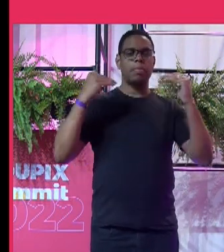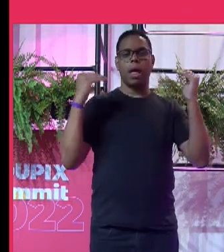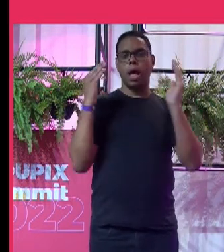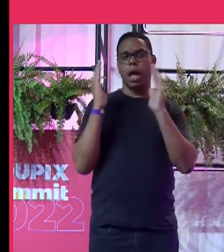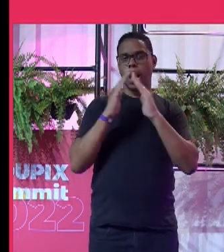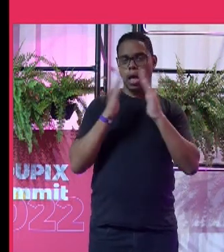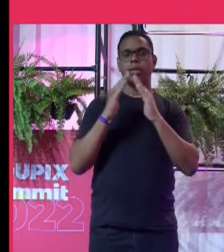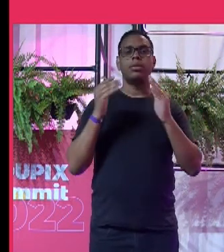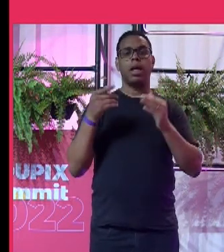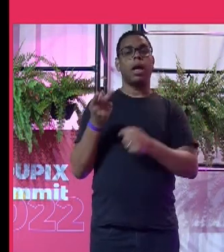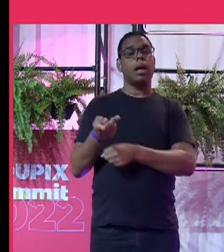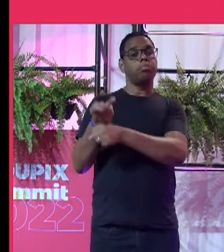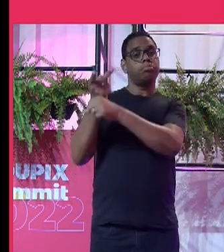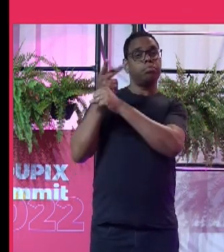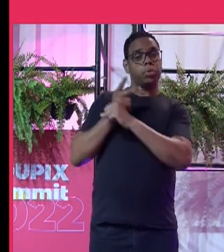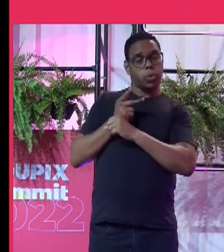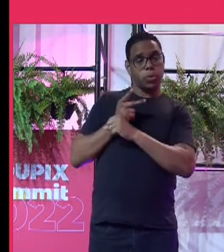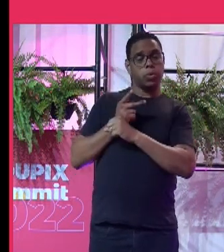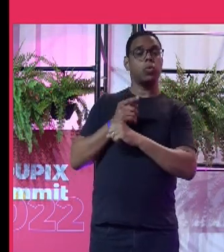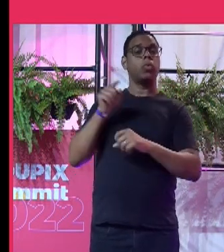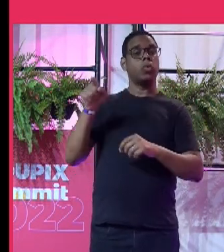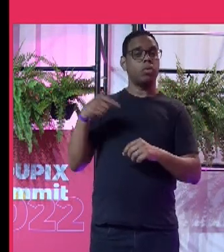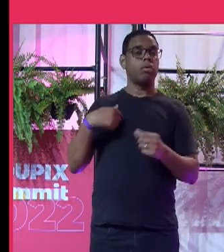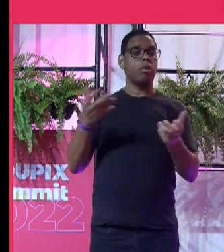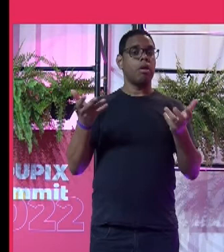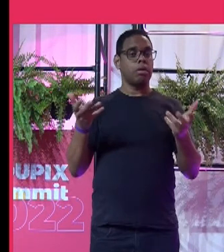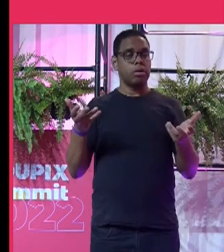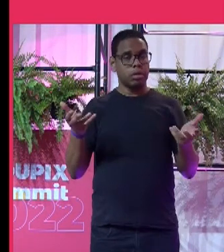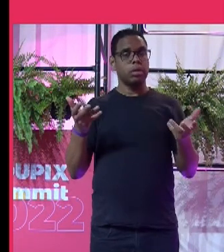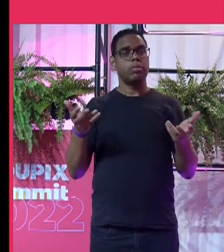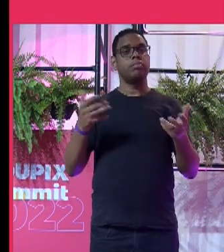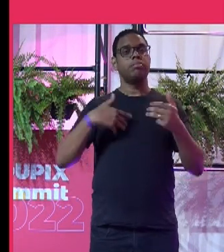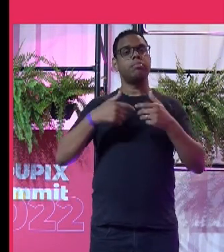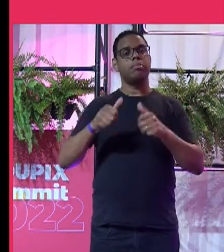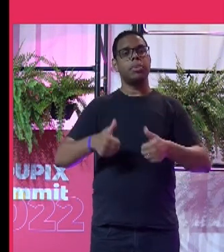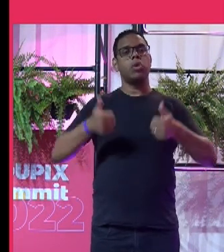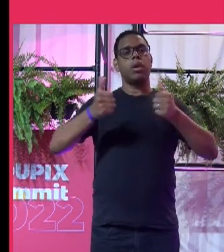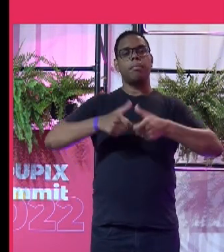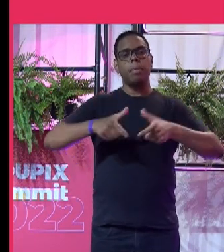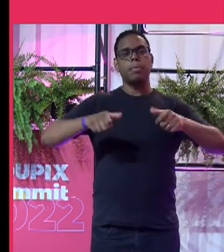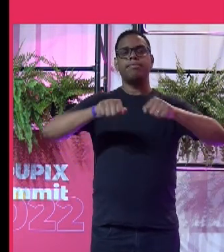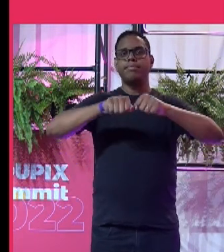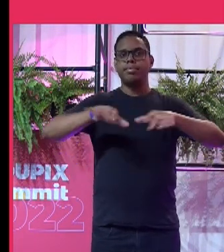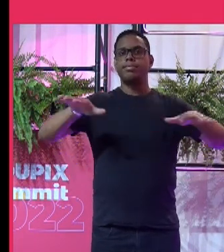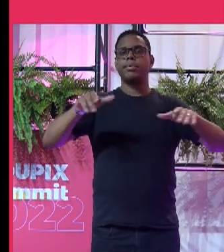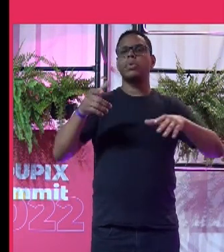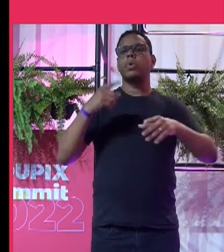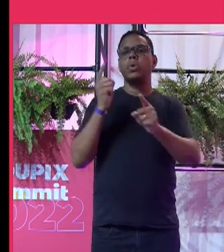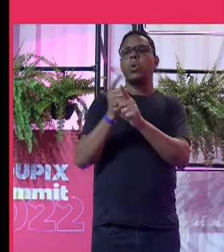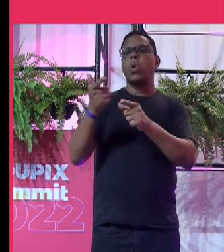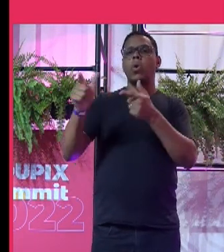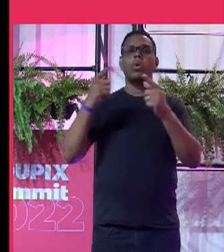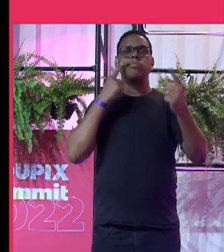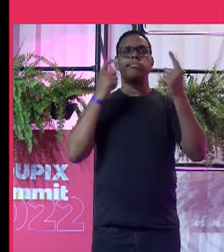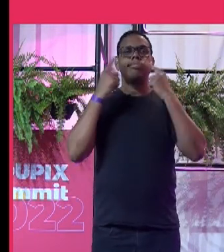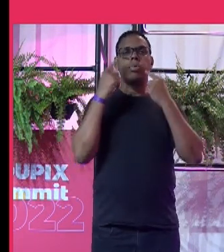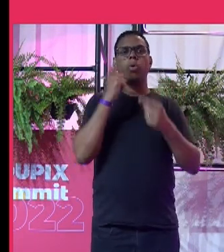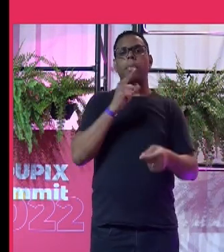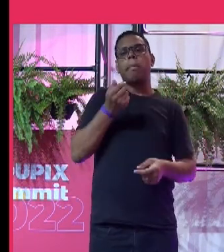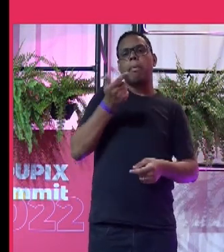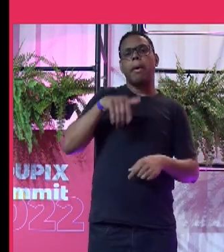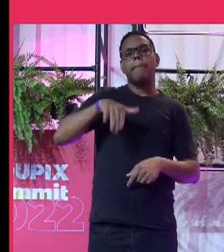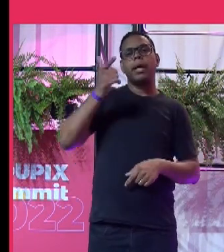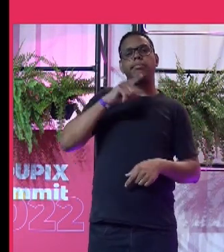E ele procurou a gente justamente porque ele queria expandir cada vez mais a sua audiência e encontrar outras fontes de